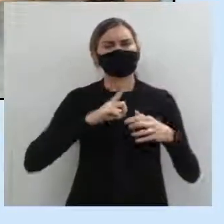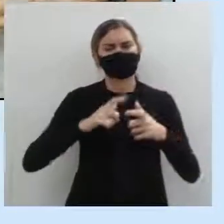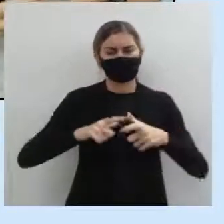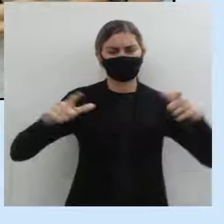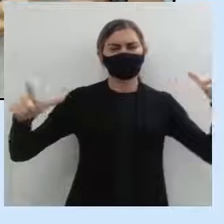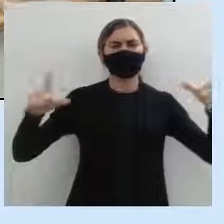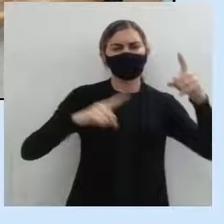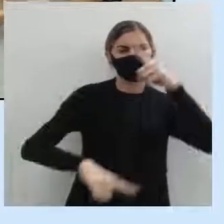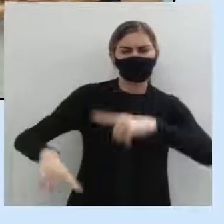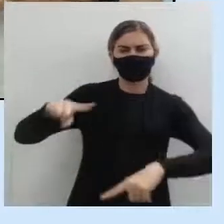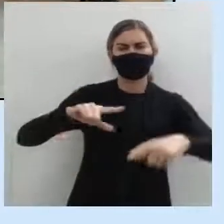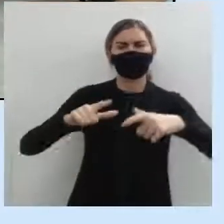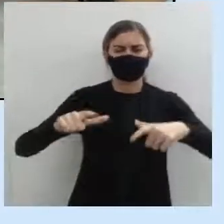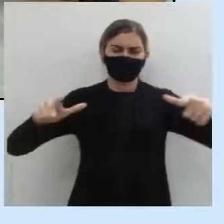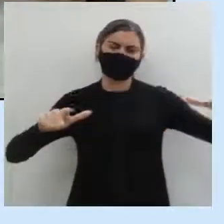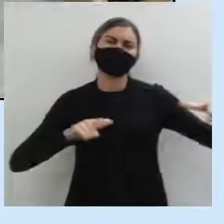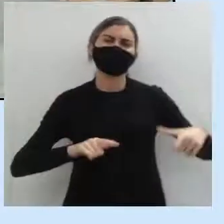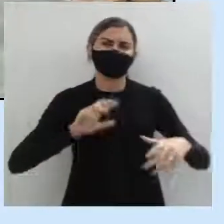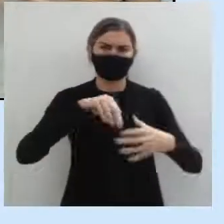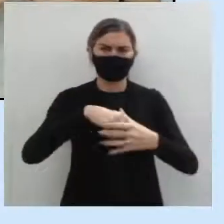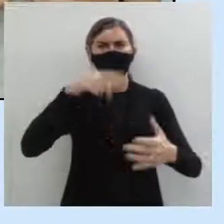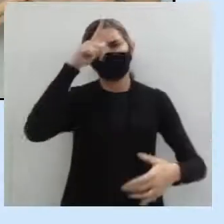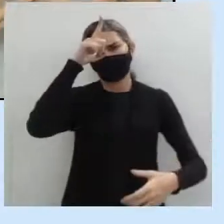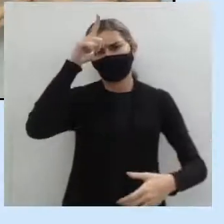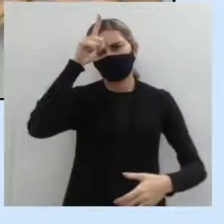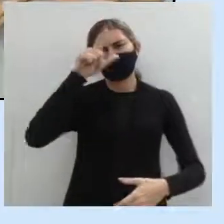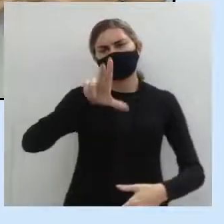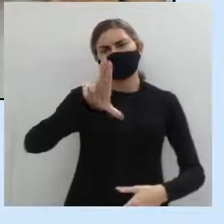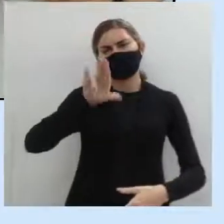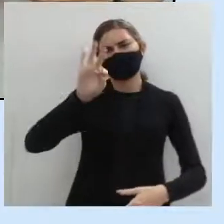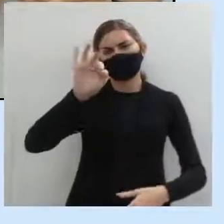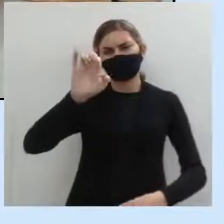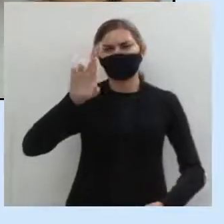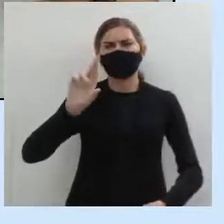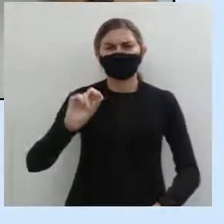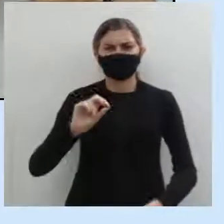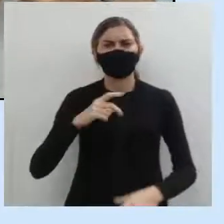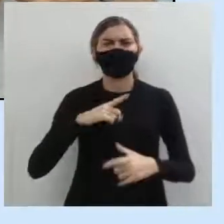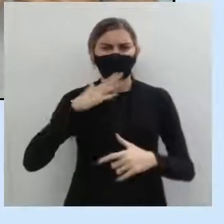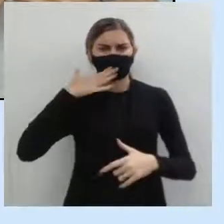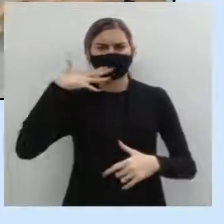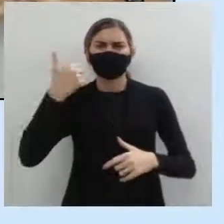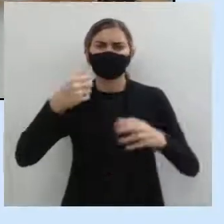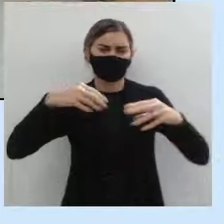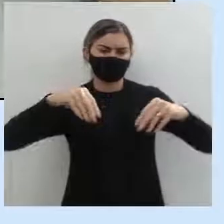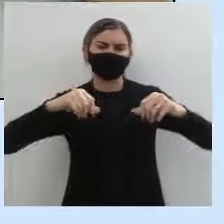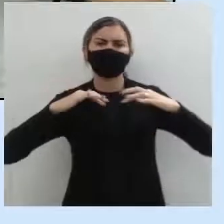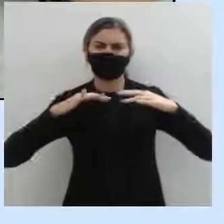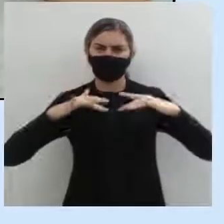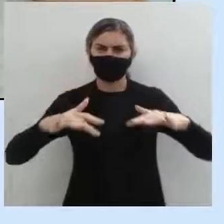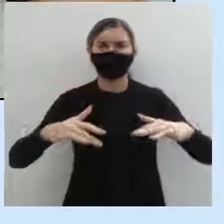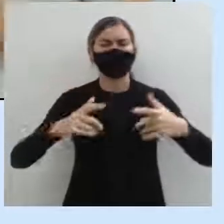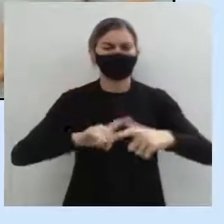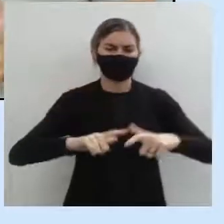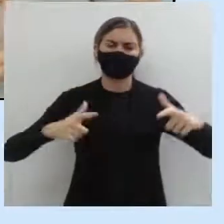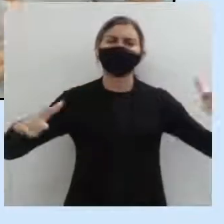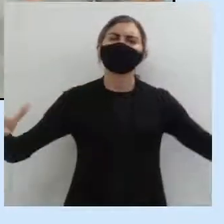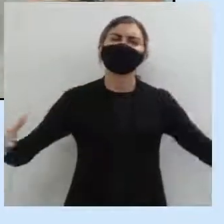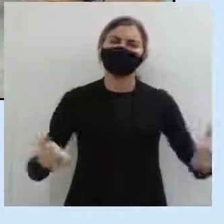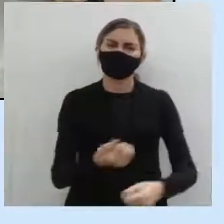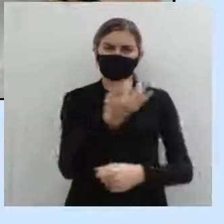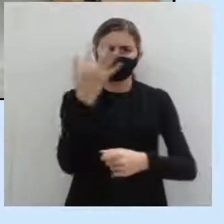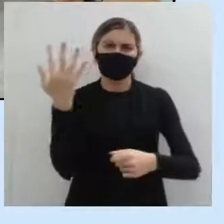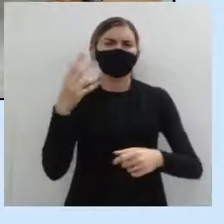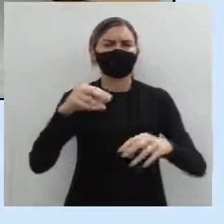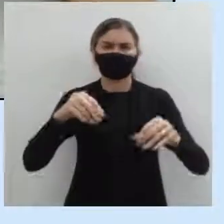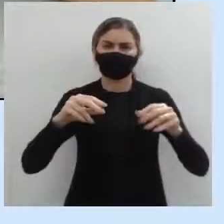grandes áreas dentro da Alemanha de Lutero. Sem falar que as melhores terras e a maior quantidade de terras